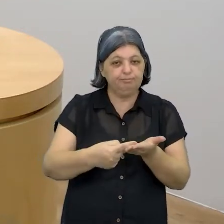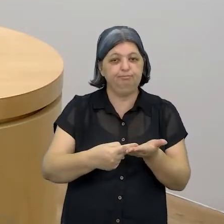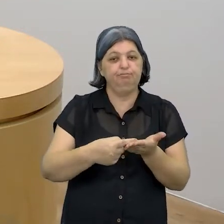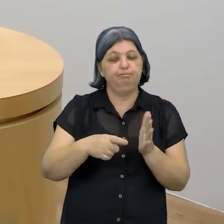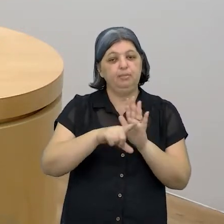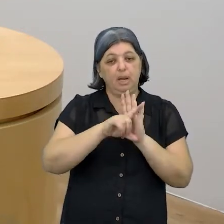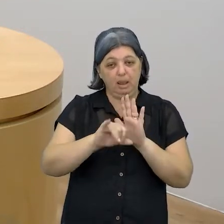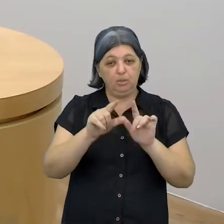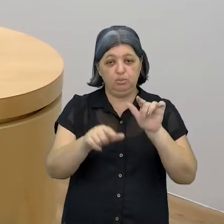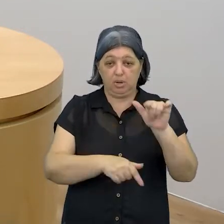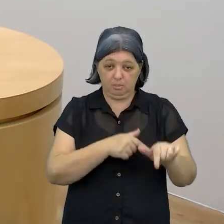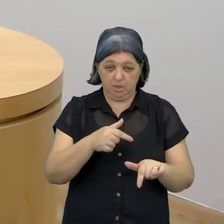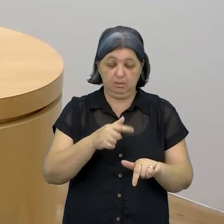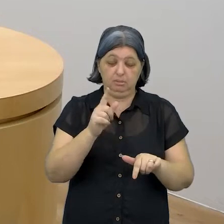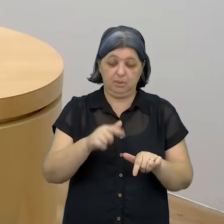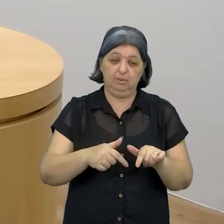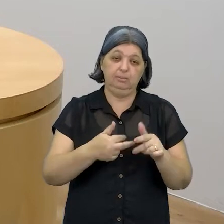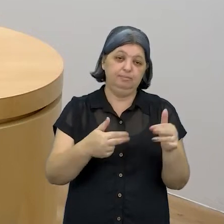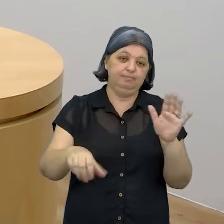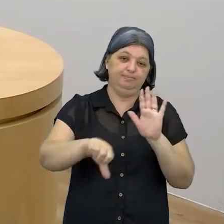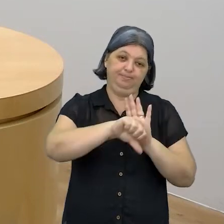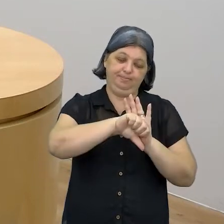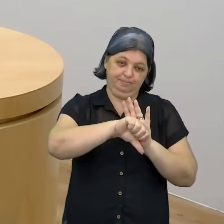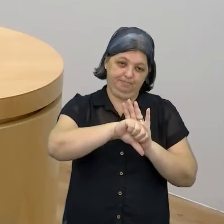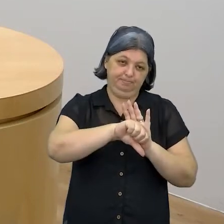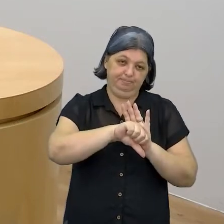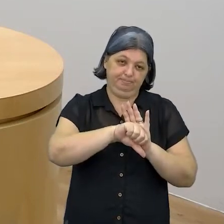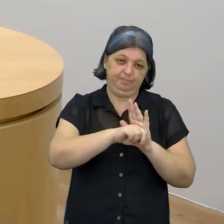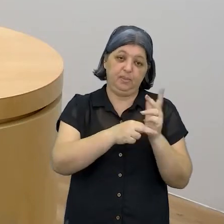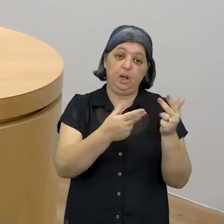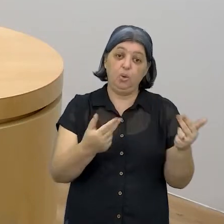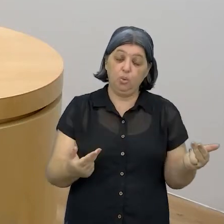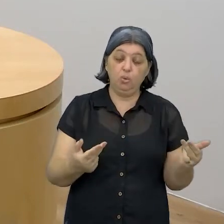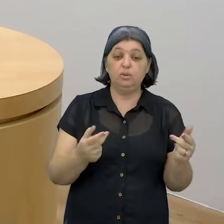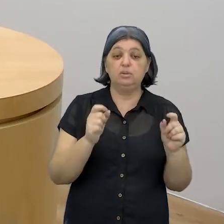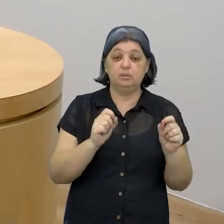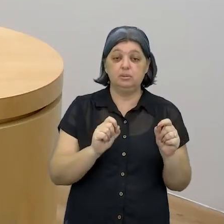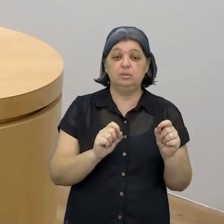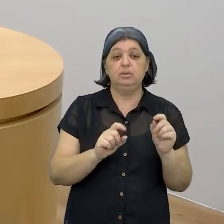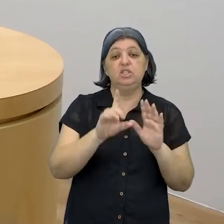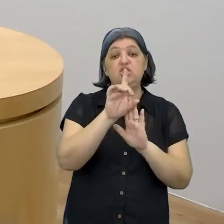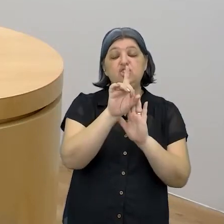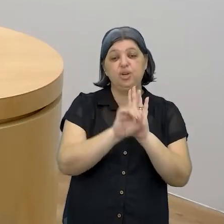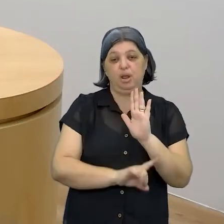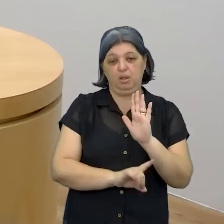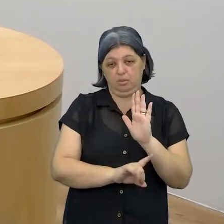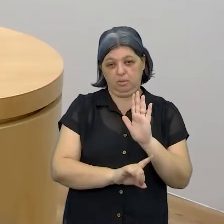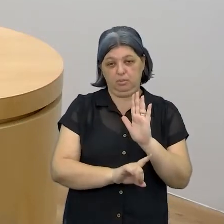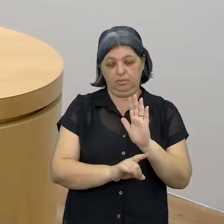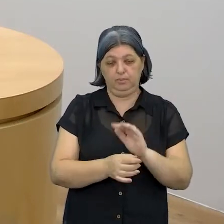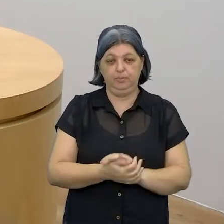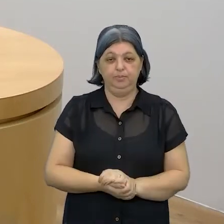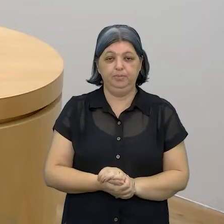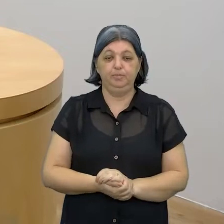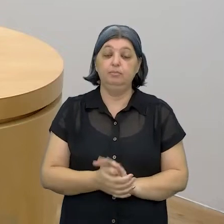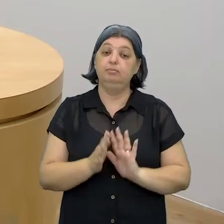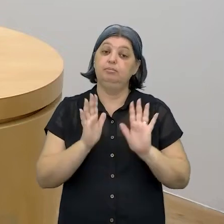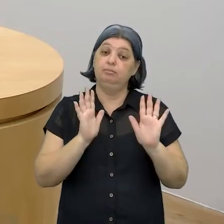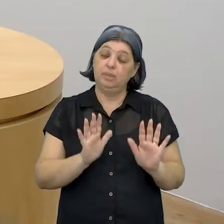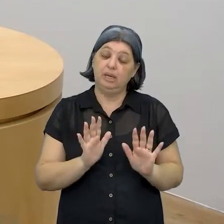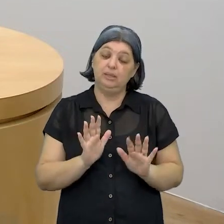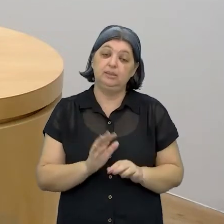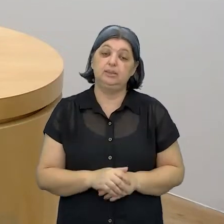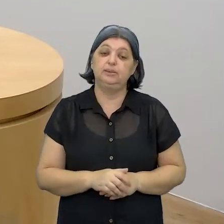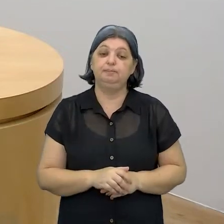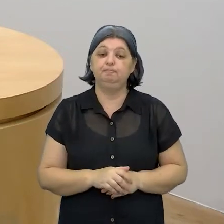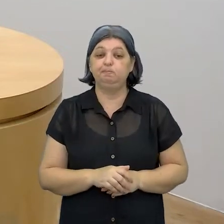isso são ilegalidades, são crimes relativos aos direitos, né, mas que